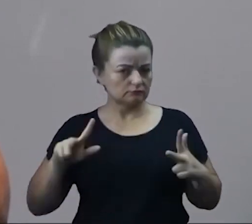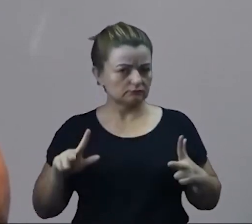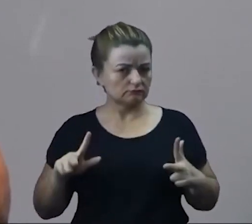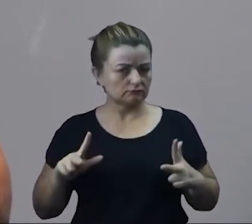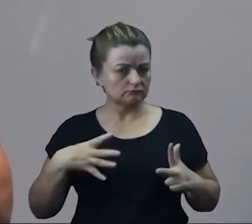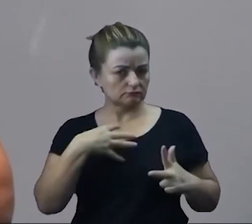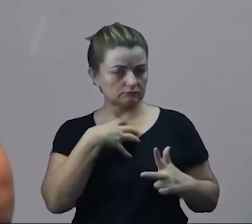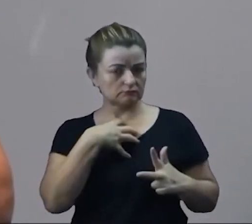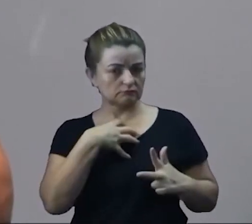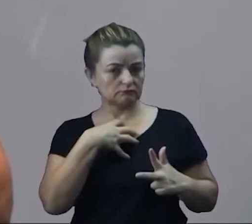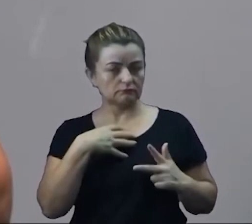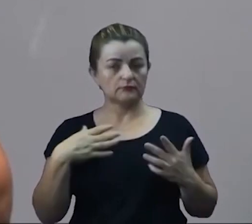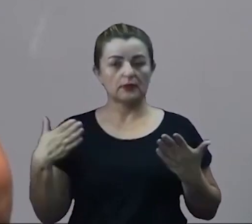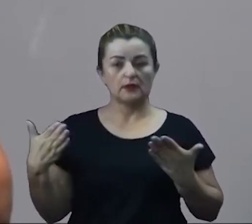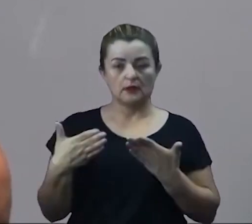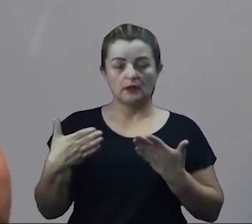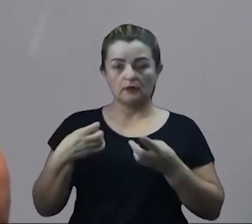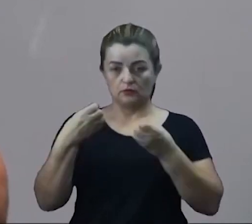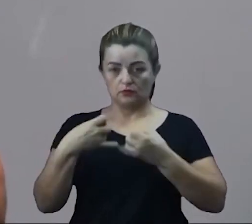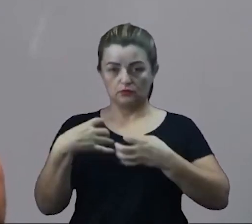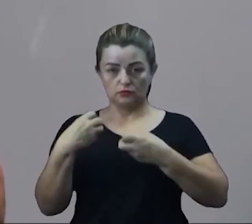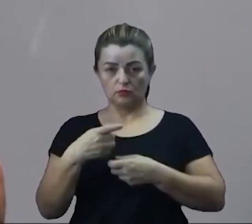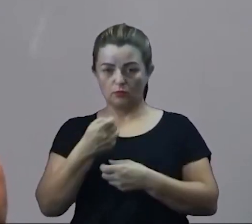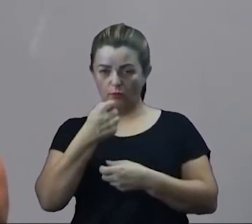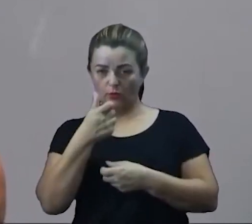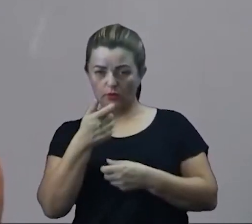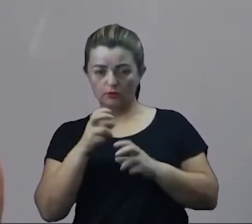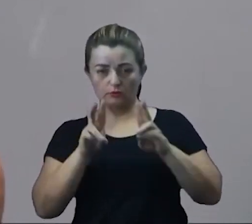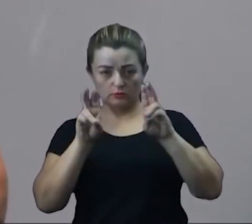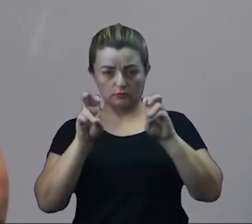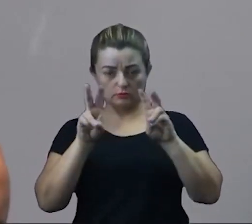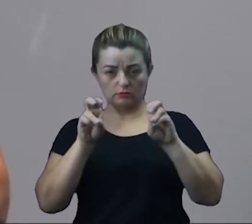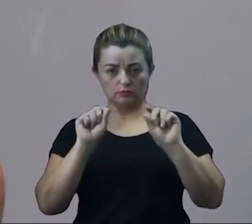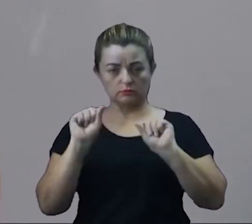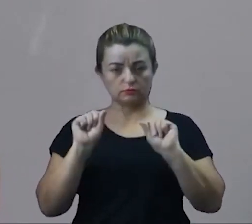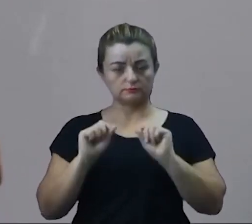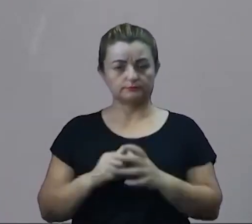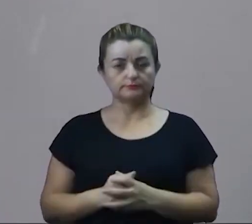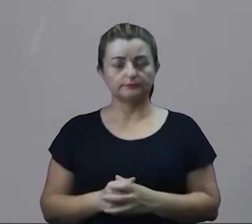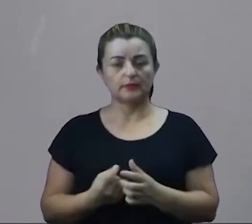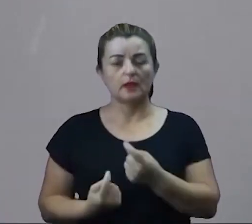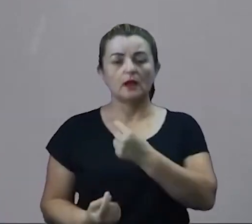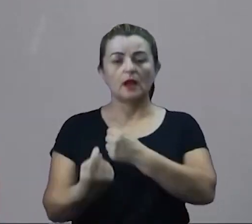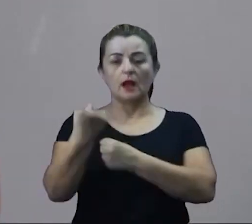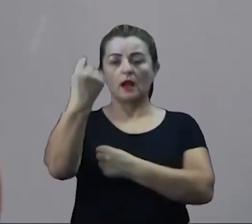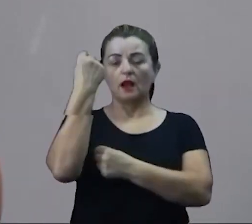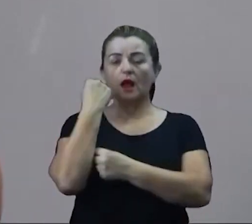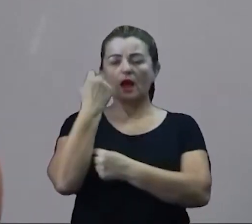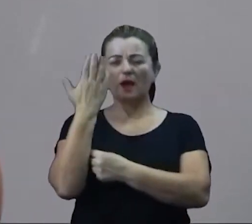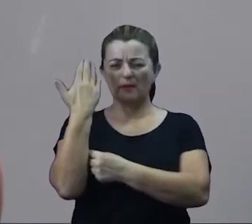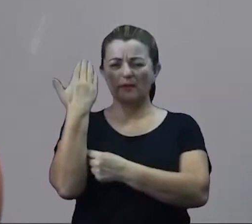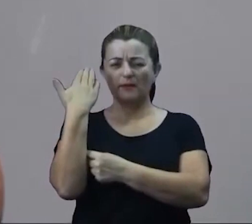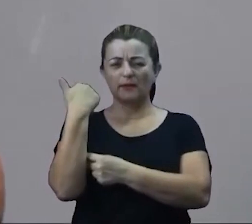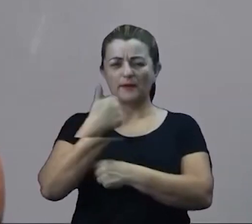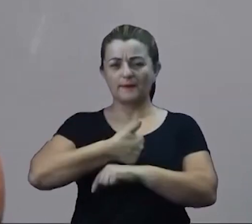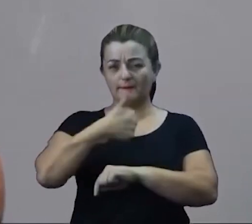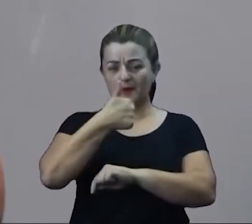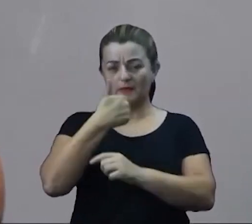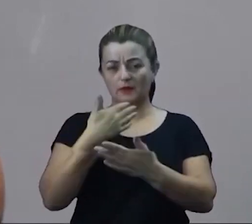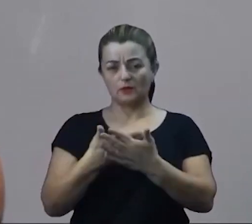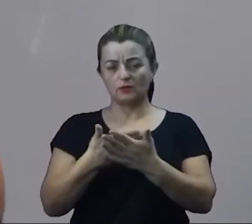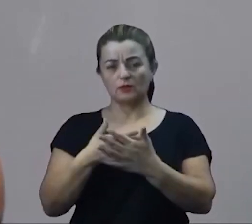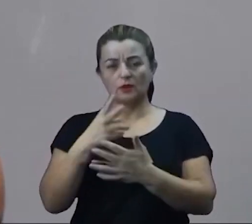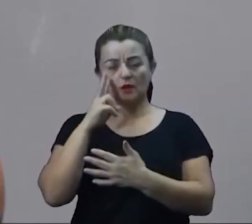que funciona? Vamos então falar um pouquinho mais sobre esse assunto? Vejam só, lá nas primeiras aulas nós vimos sobre